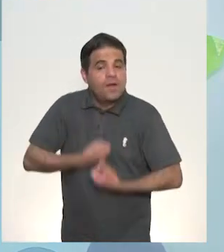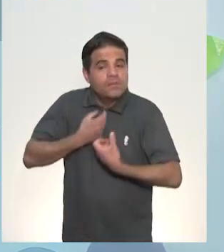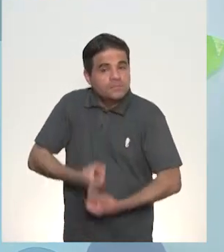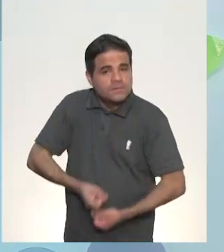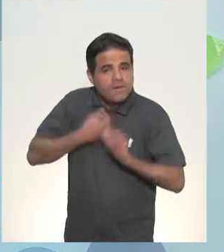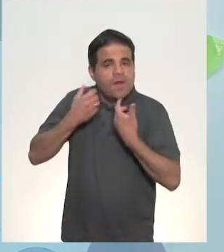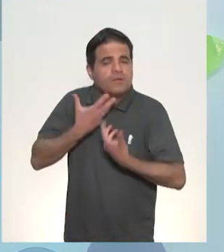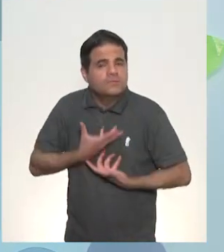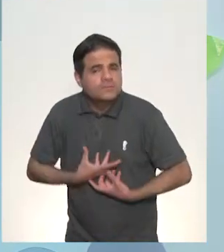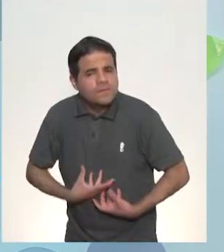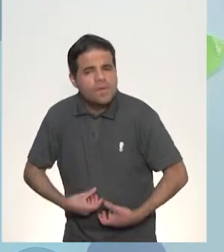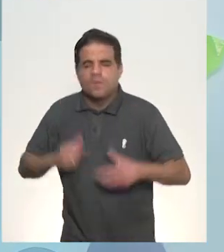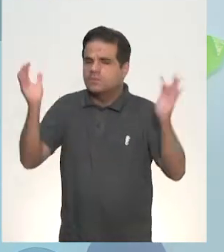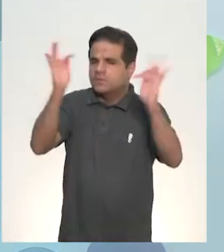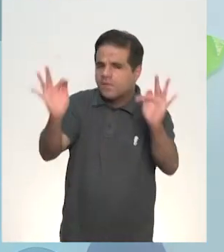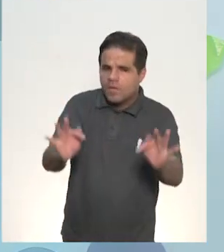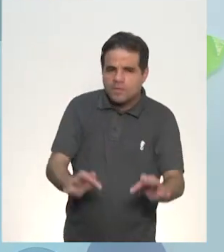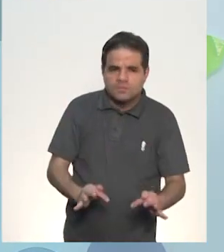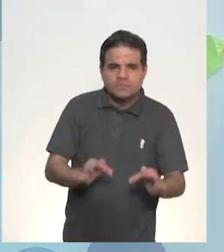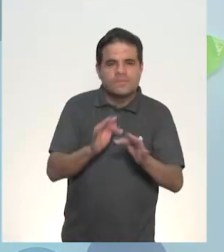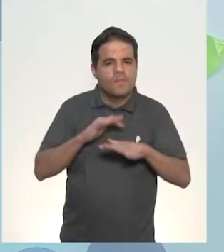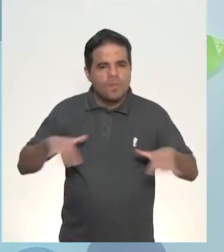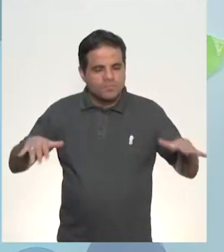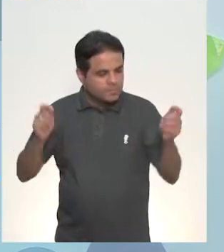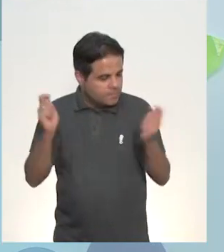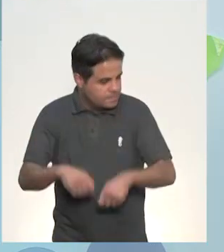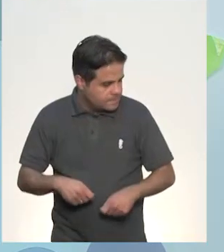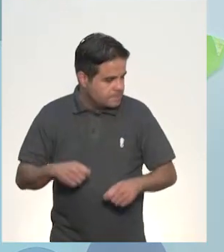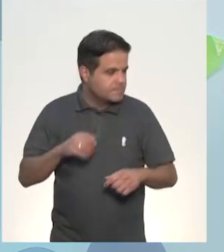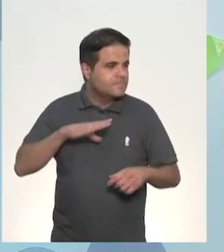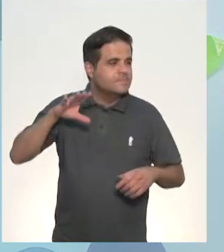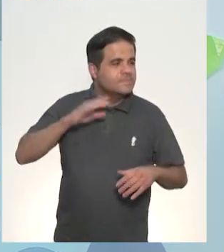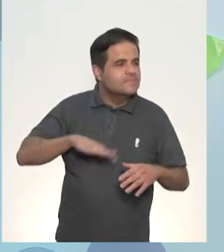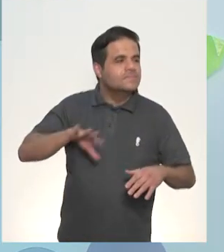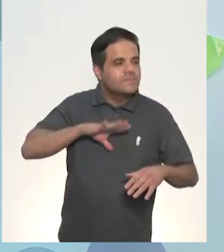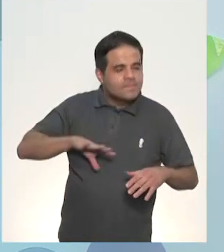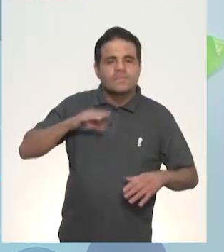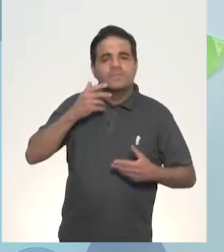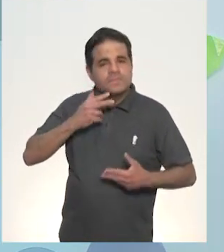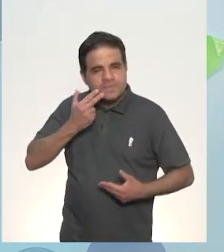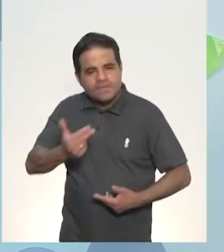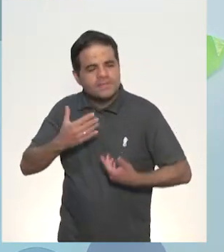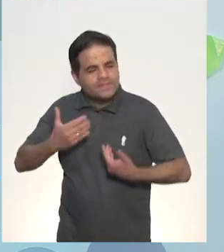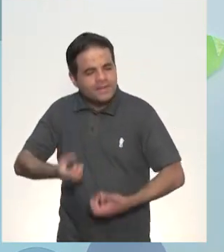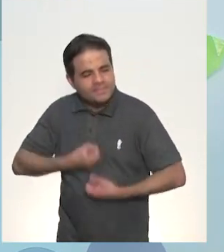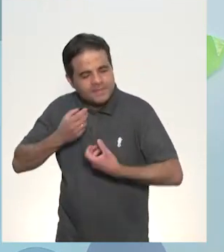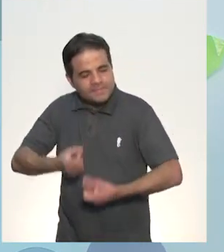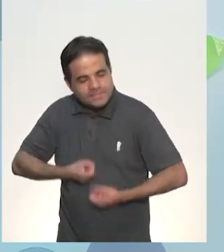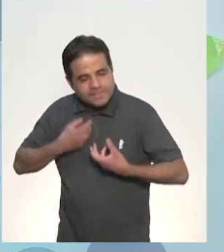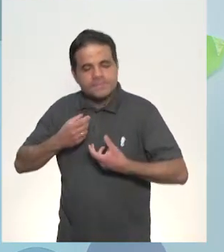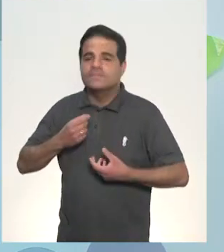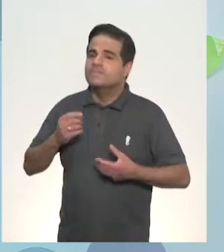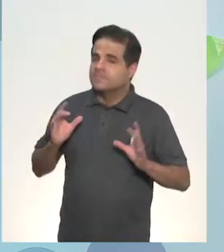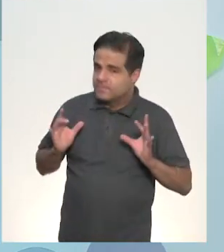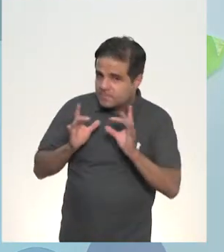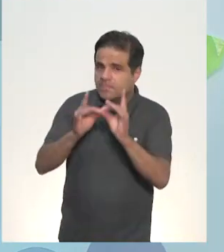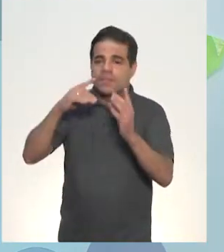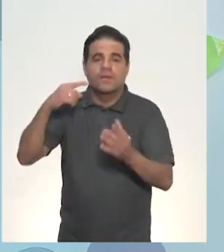na tristeza, felicidade, mas olha, gente, para que uma linguagem seja poética, ela é necessário que tenha